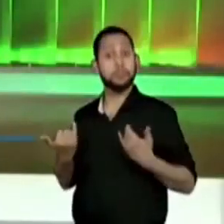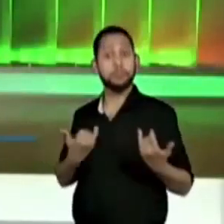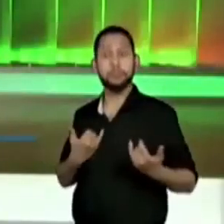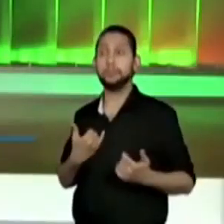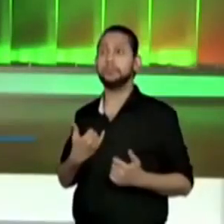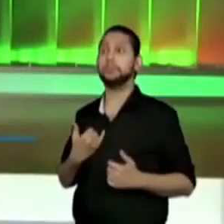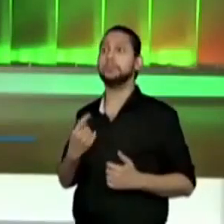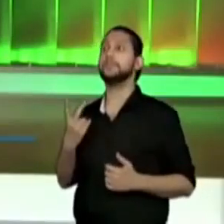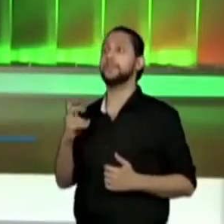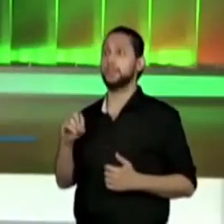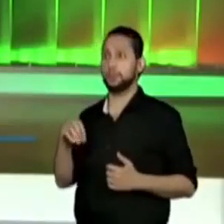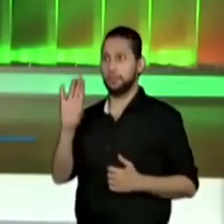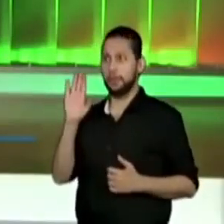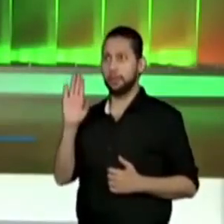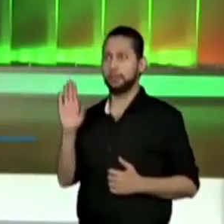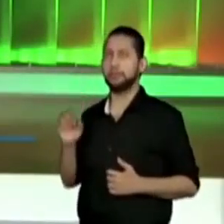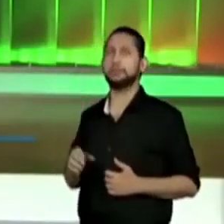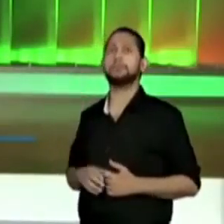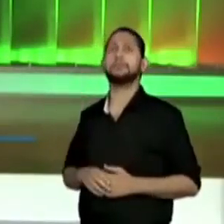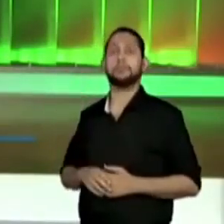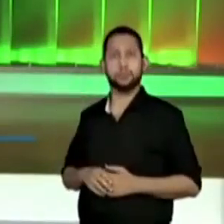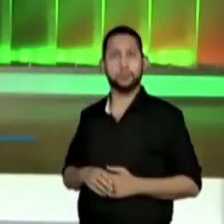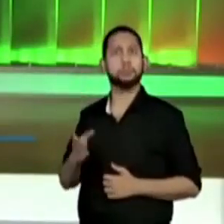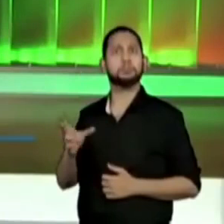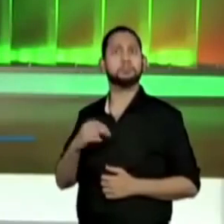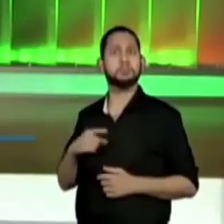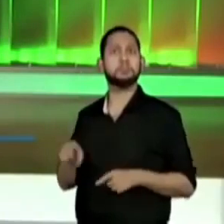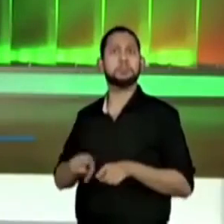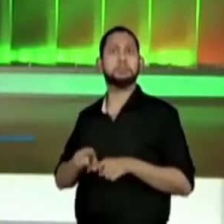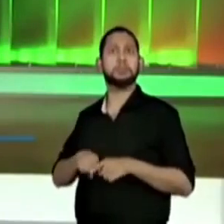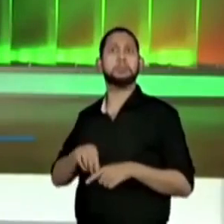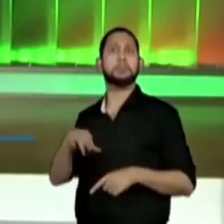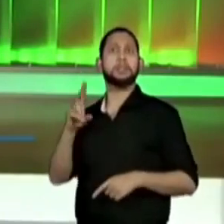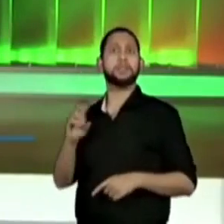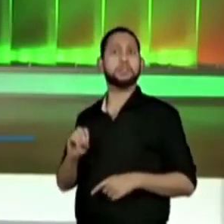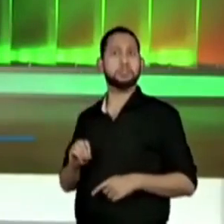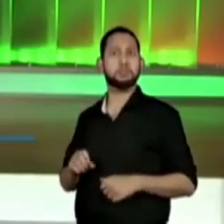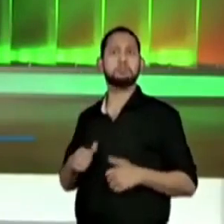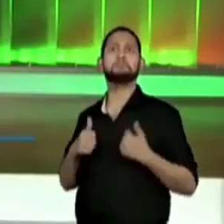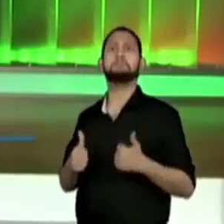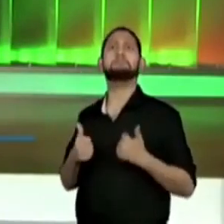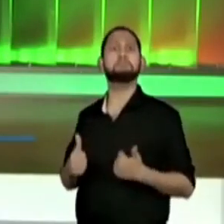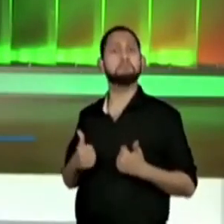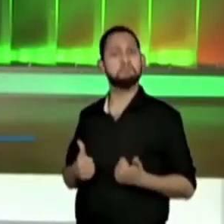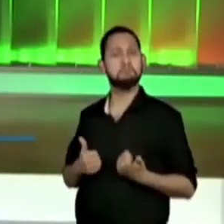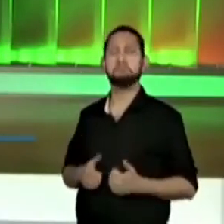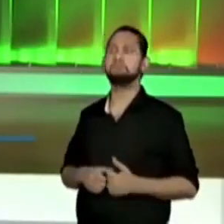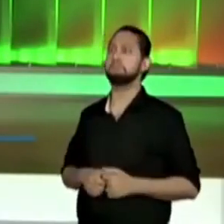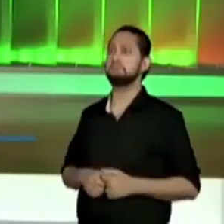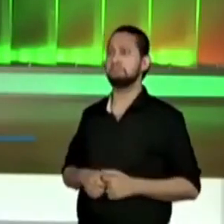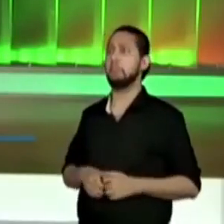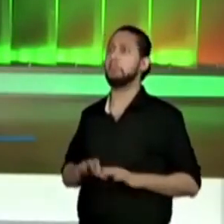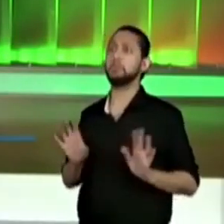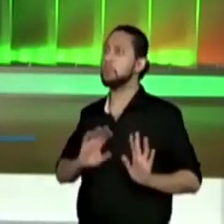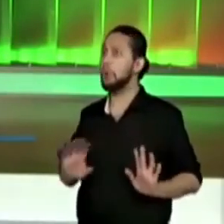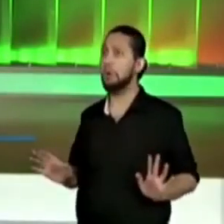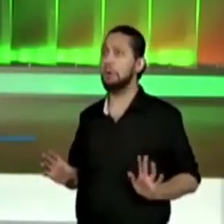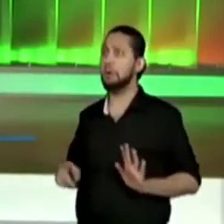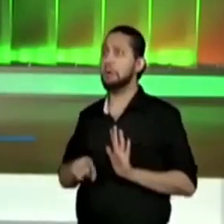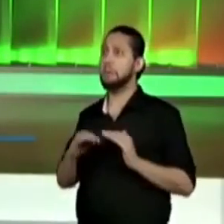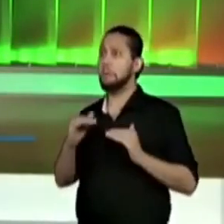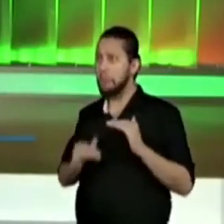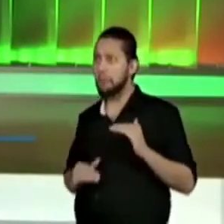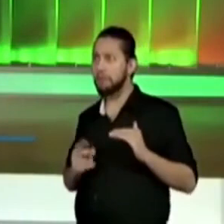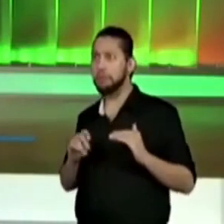Marta mais de 20 professora Alexandra mais de 20 todo mundo tá votando no mais de 20 Hein Quem mais